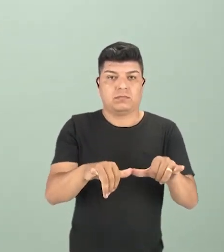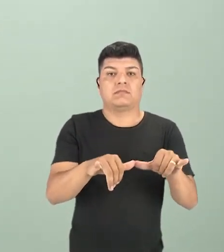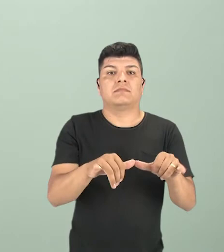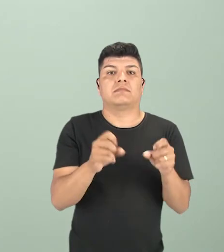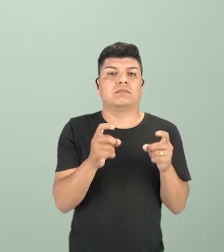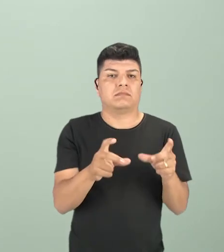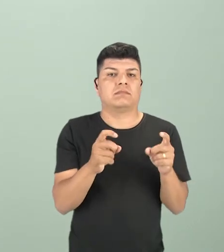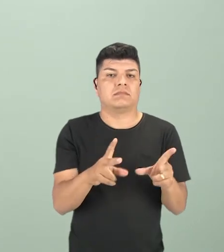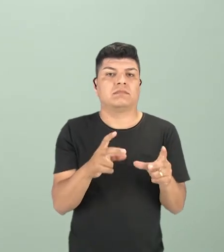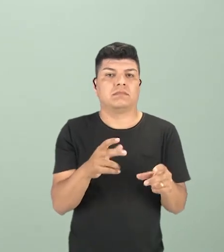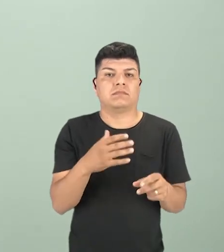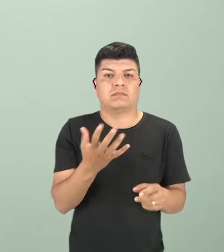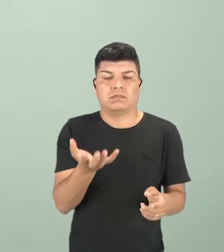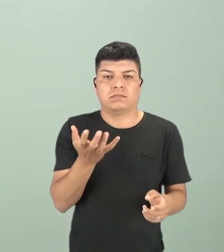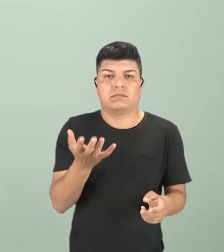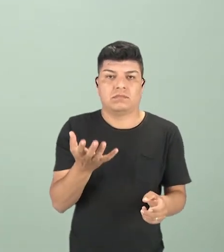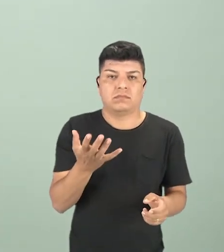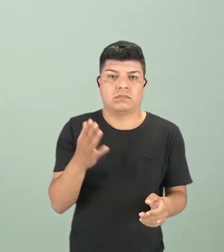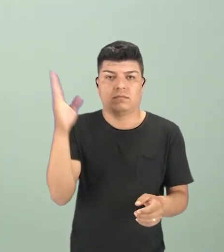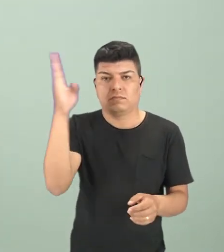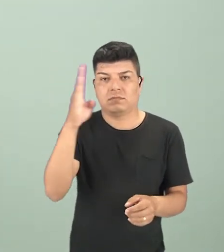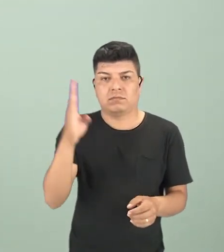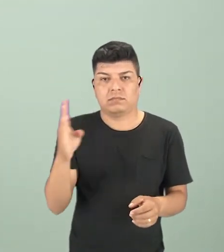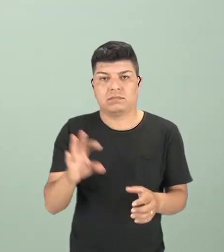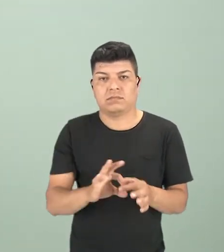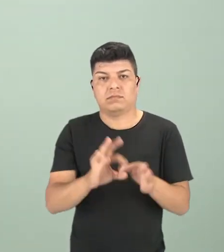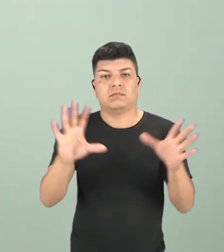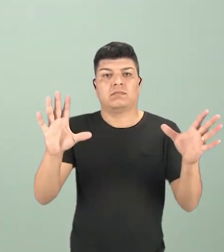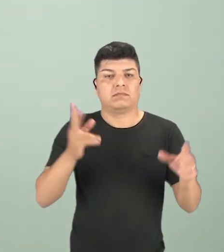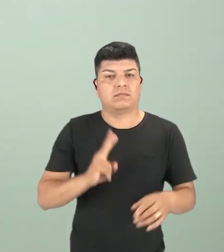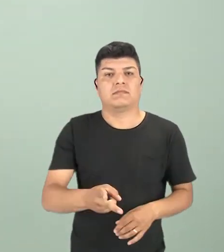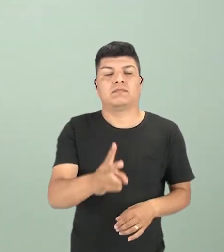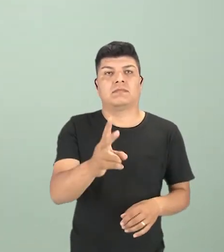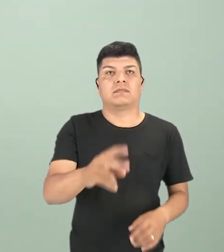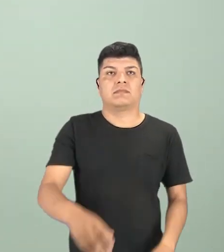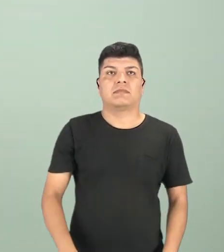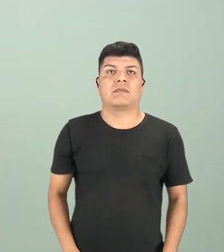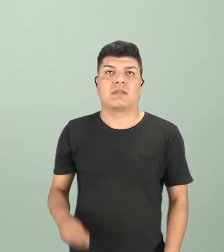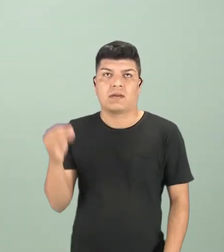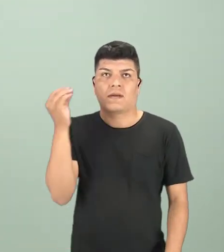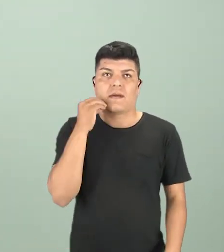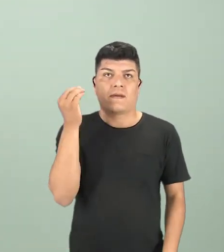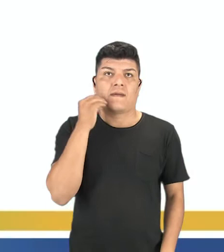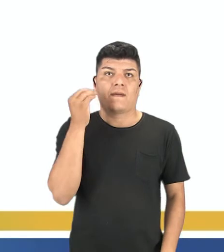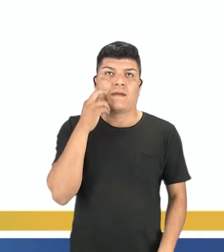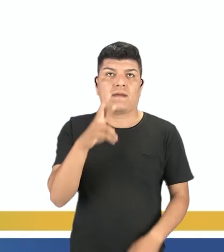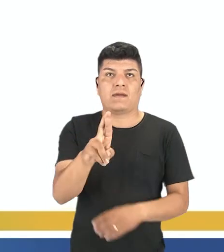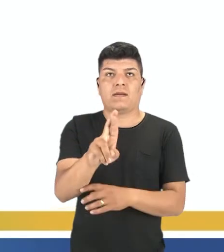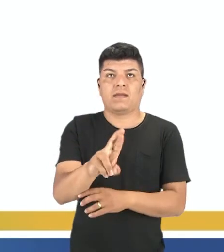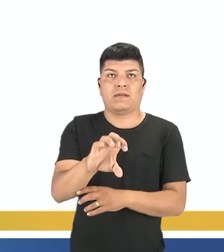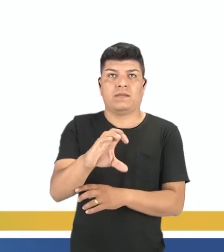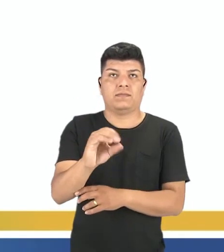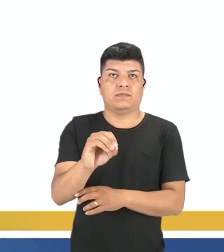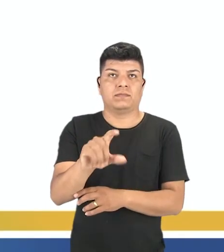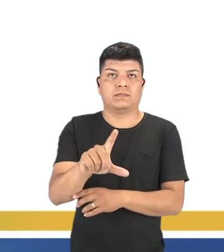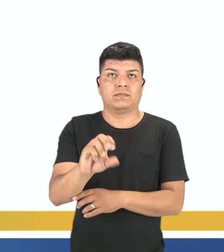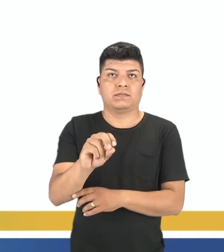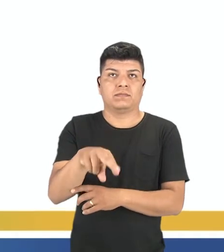estavam interessados em um Brasil independente, tá bom? Continuando. A tentativa de recolonização, vai